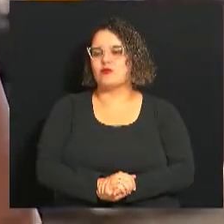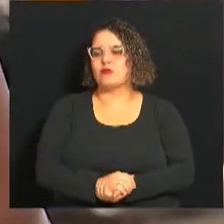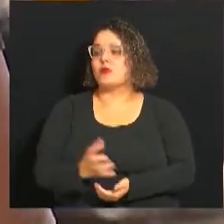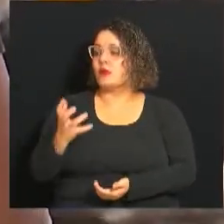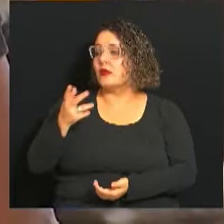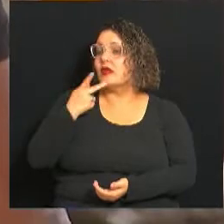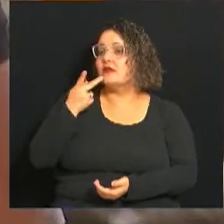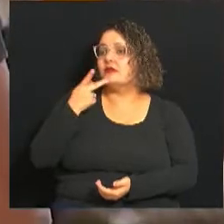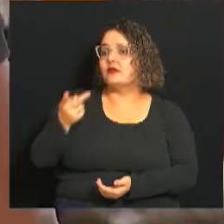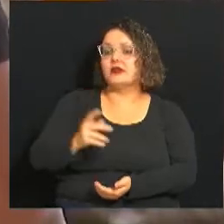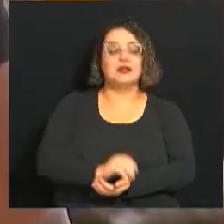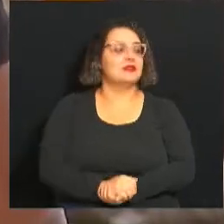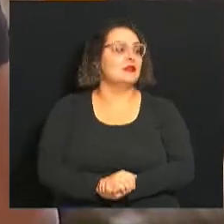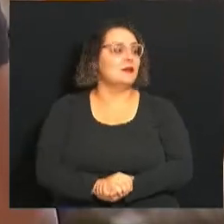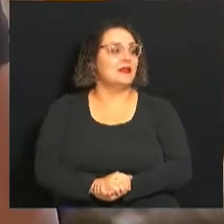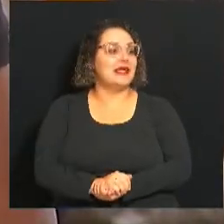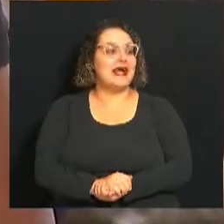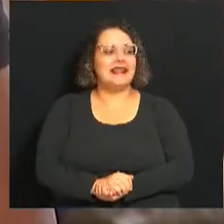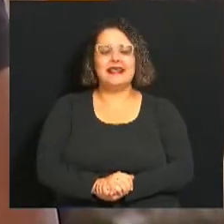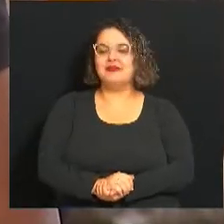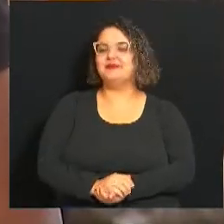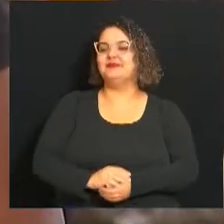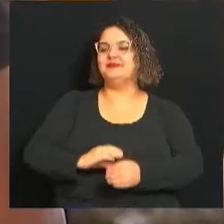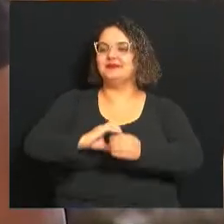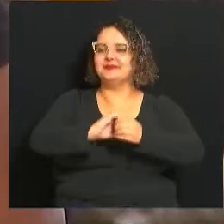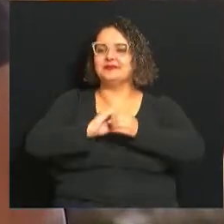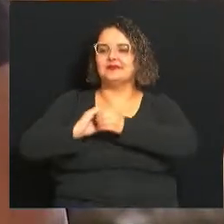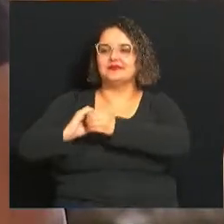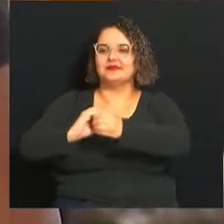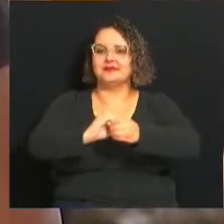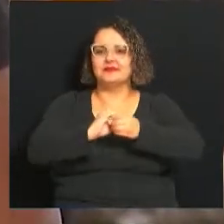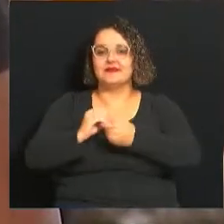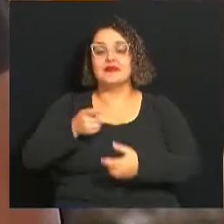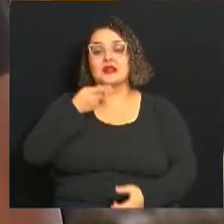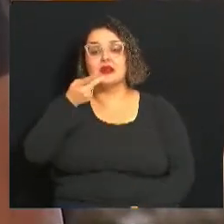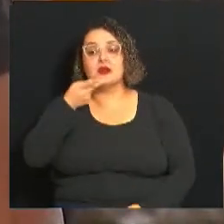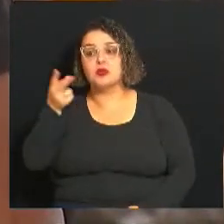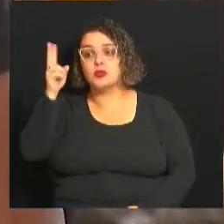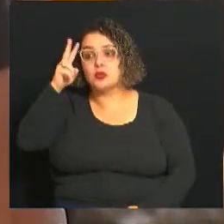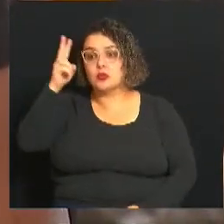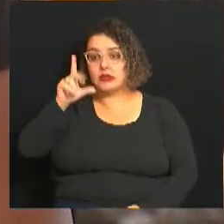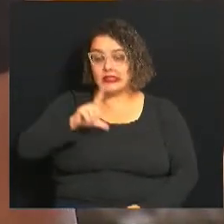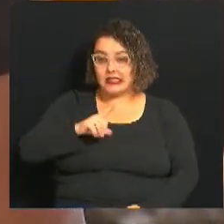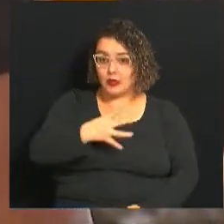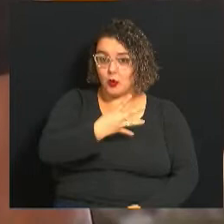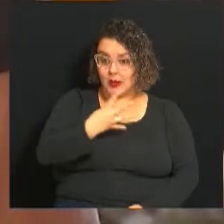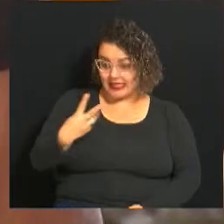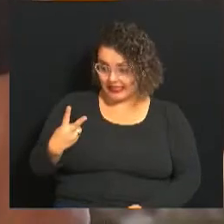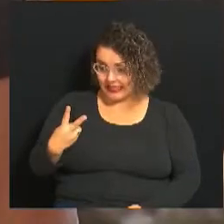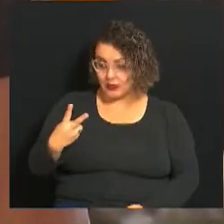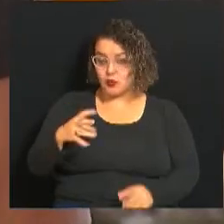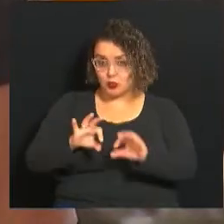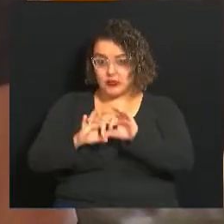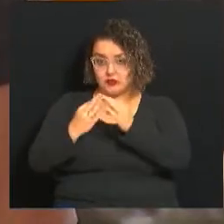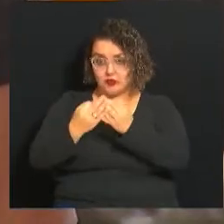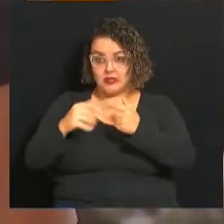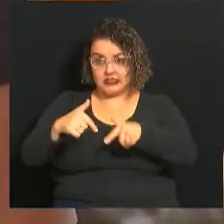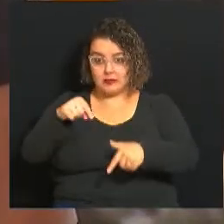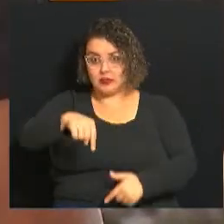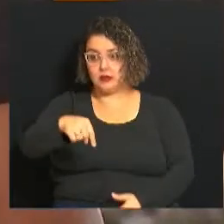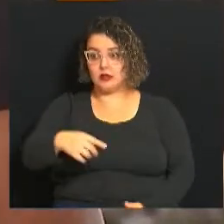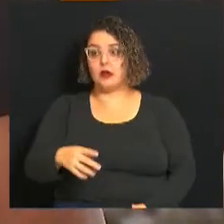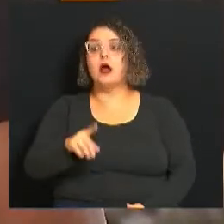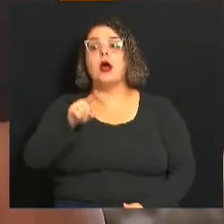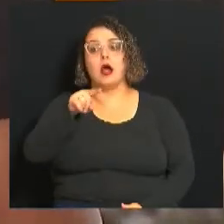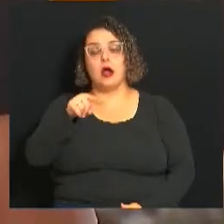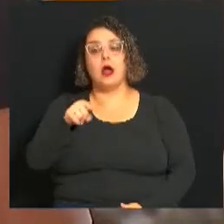pouco sobre a cooperativa. Conta pra gente a história. Tem de 42 famílias, é isso? Exatamente. A cooperativa, né, é um